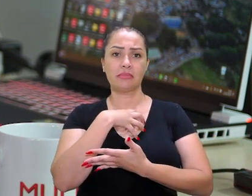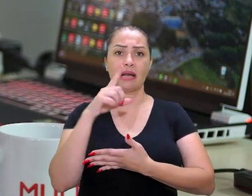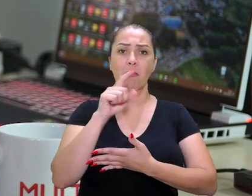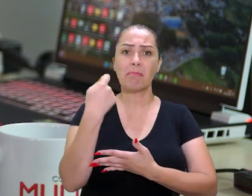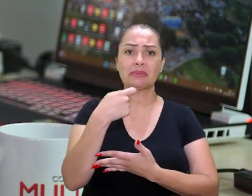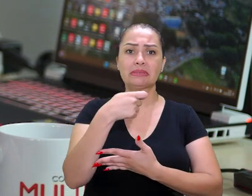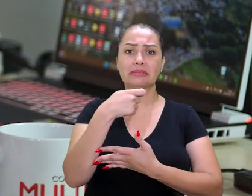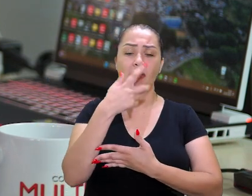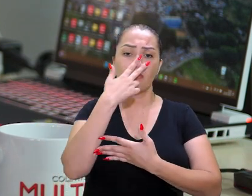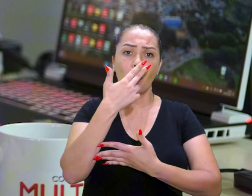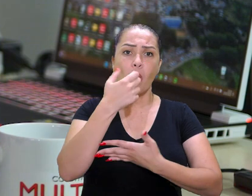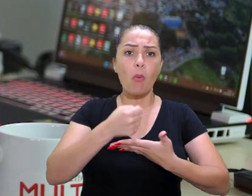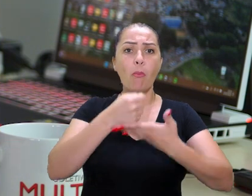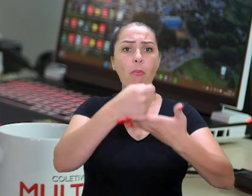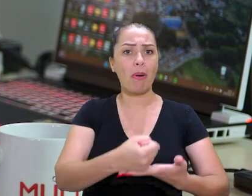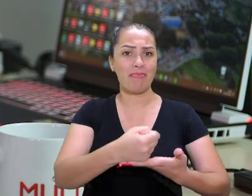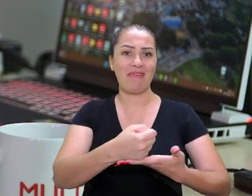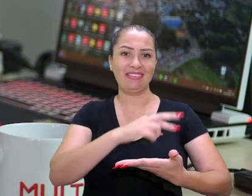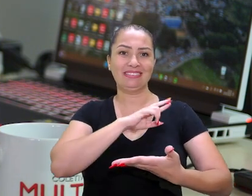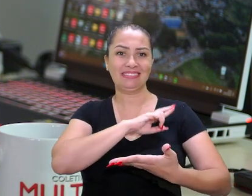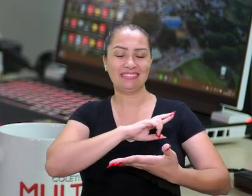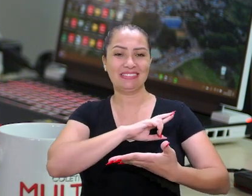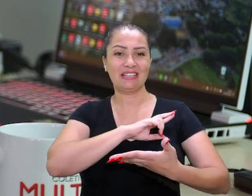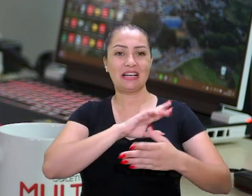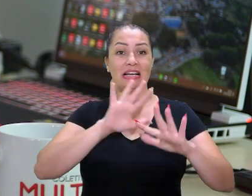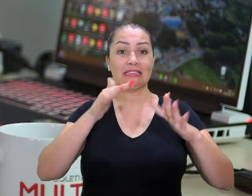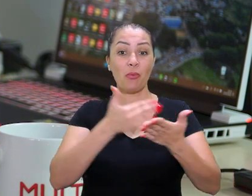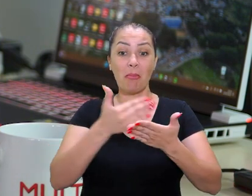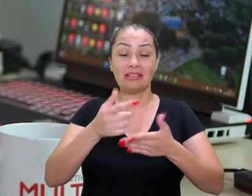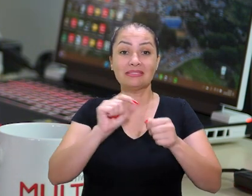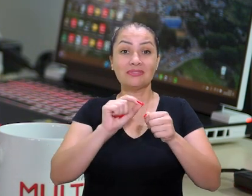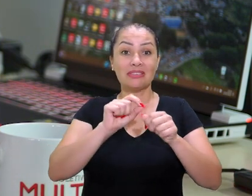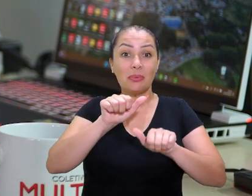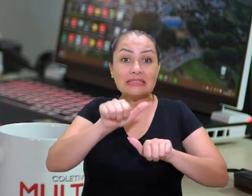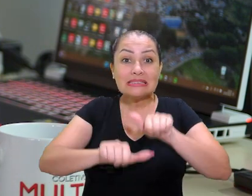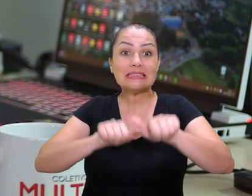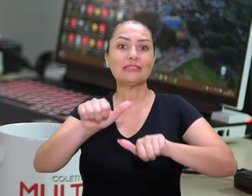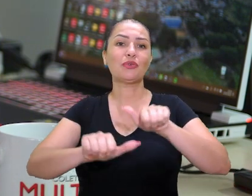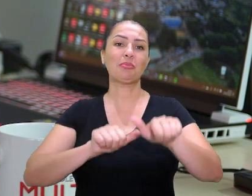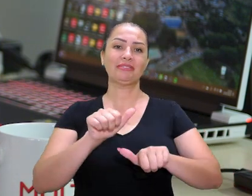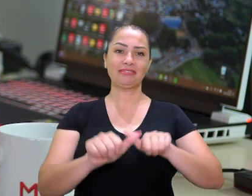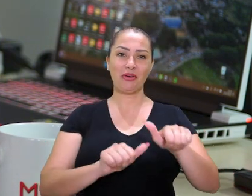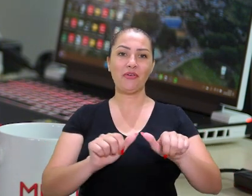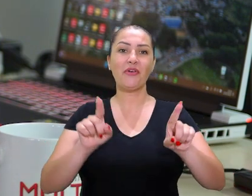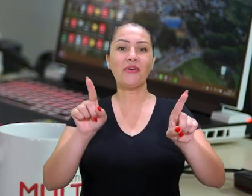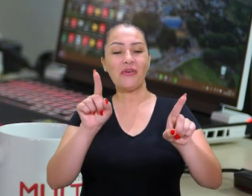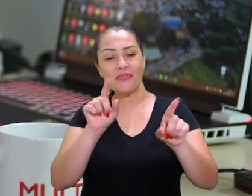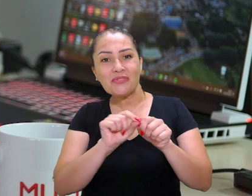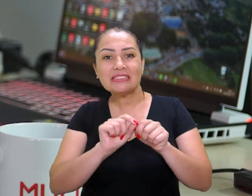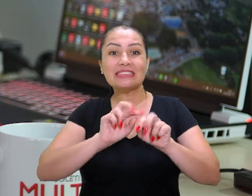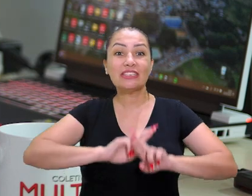religião. E eu acho que é aí, nesse momento, que a gente começa a fazer uma transformação, uma certa ruptura do grupo de teatro